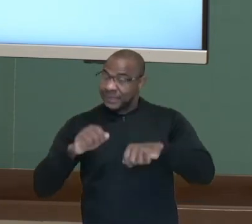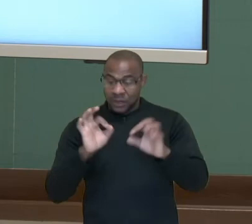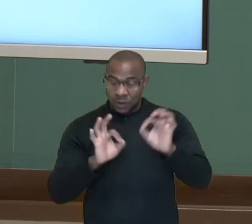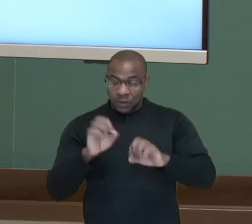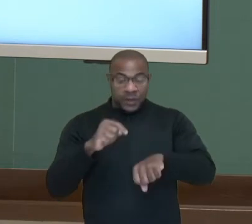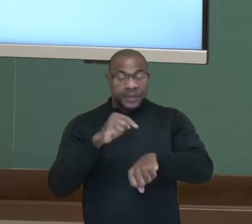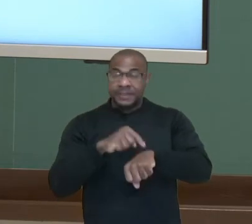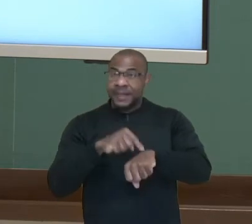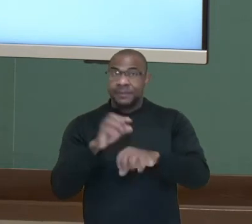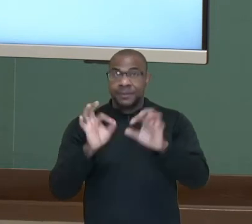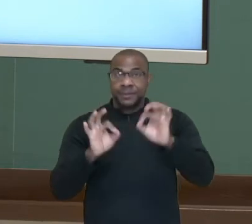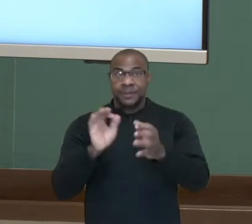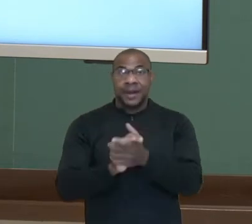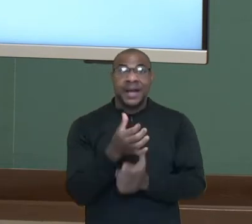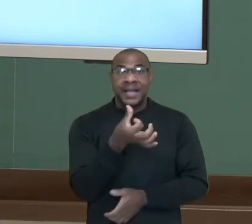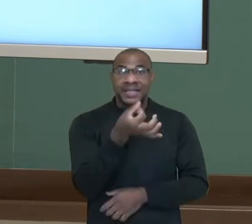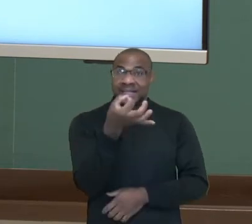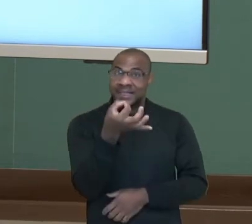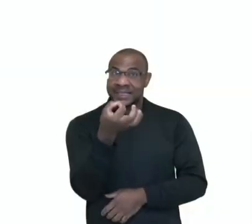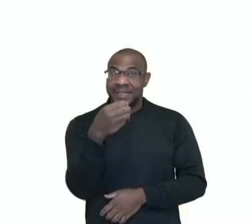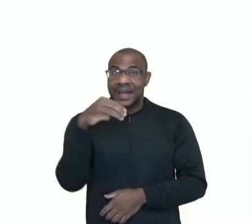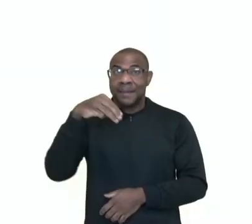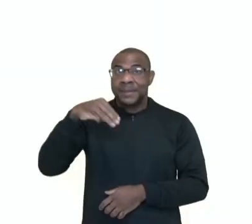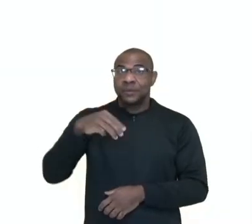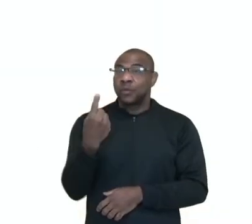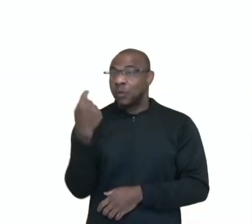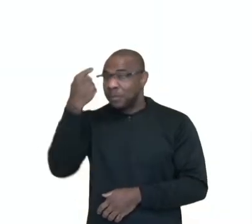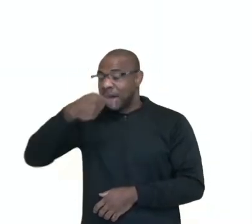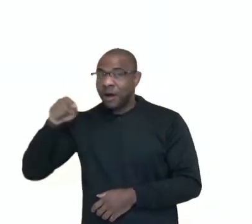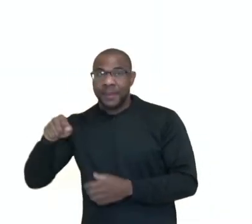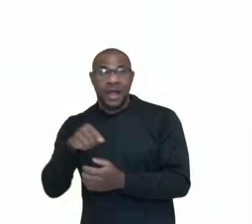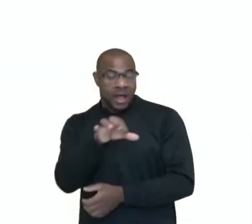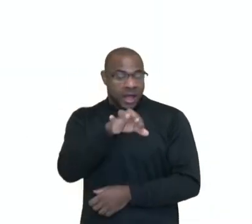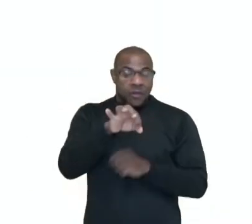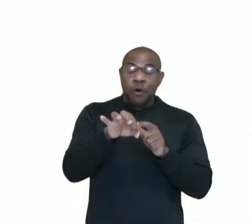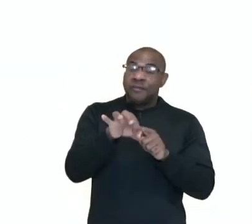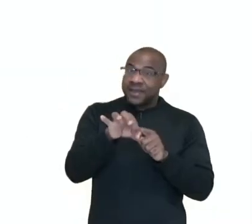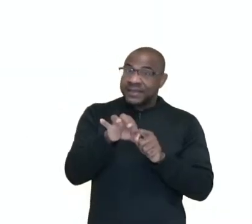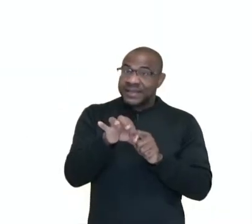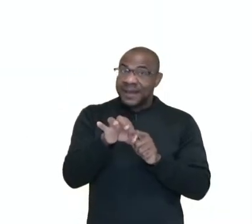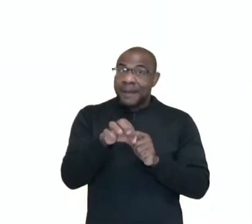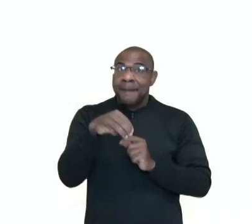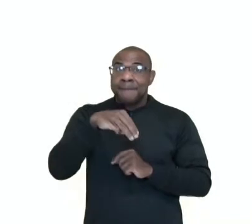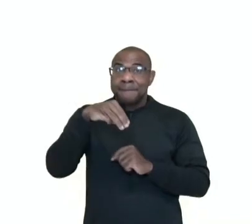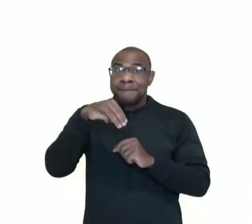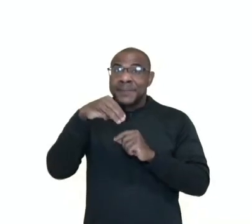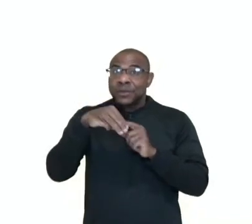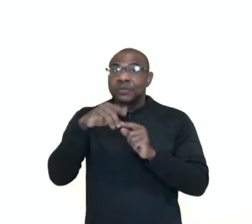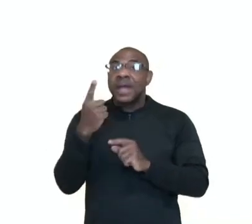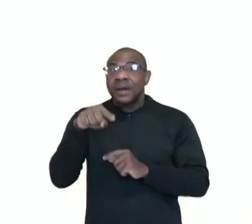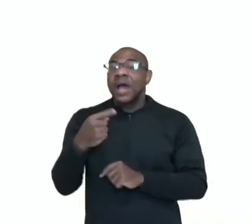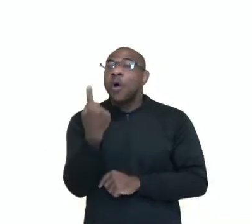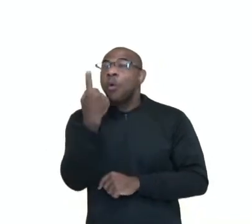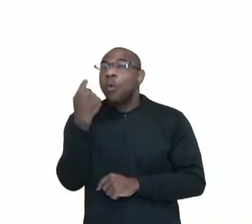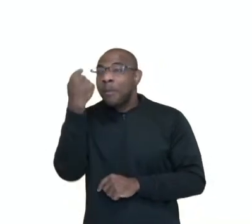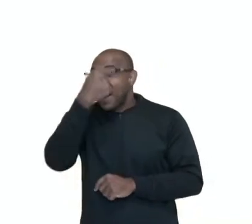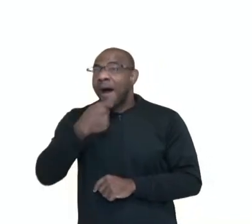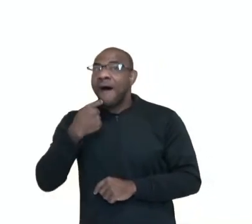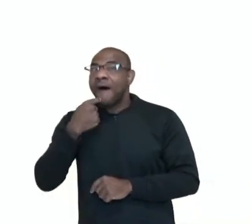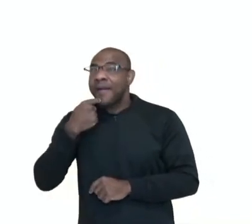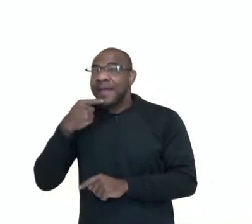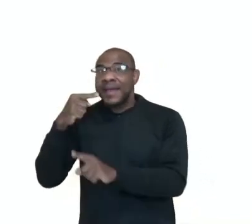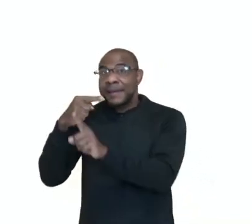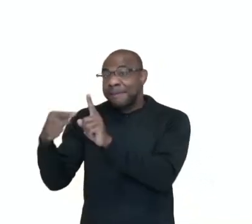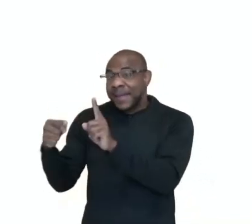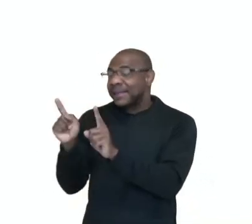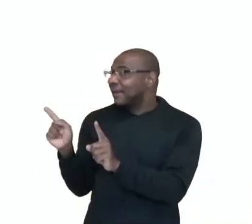tempo. 60 minutos, 1 hora, 90 minutos, 1 hora e meia. No entanto, para fazer a continha, 1 hora e meia,